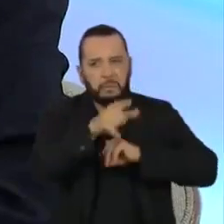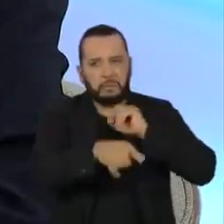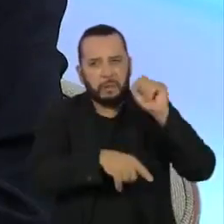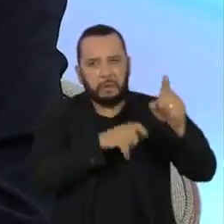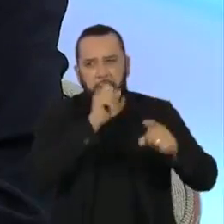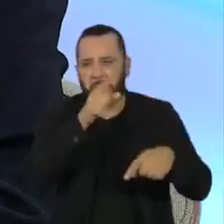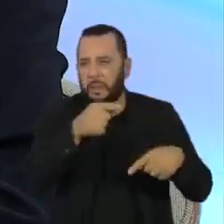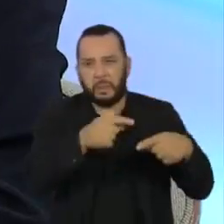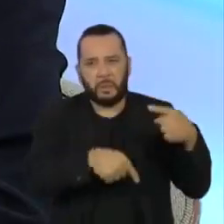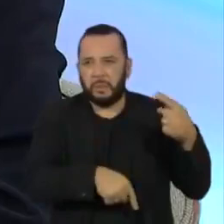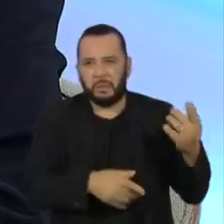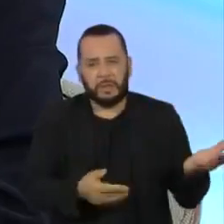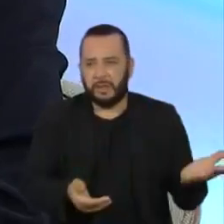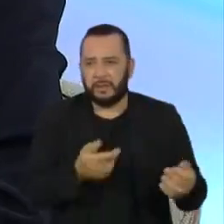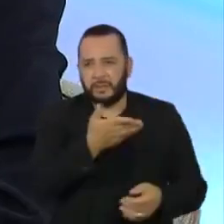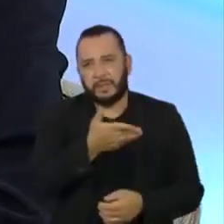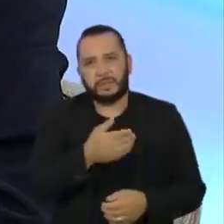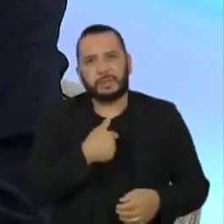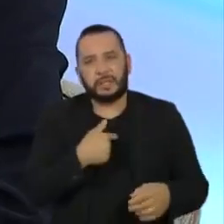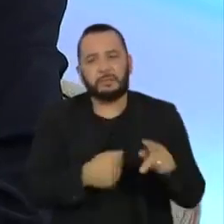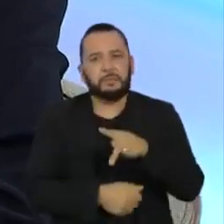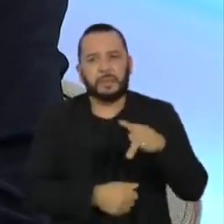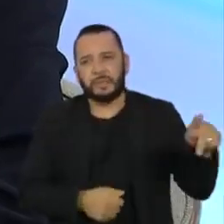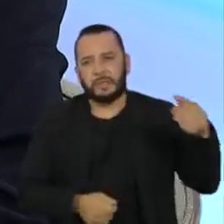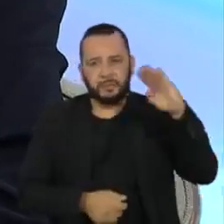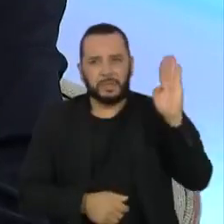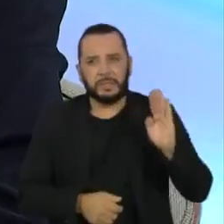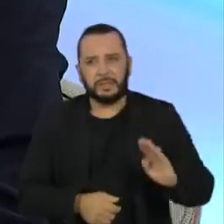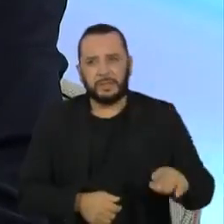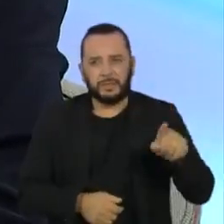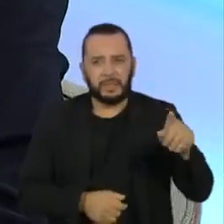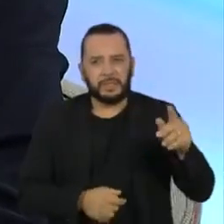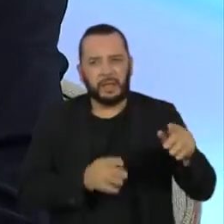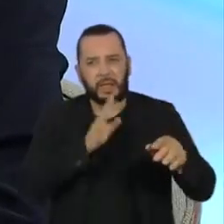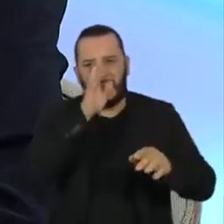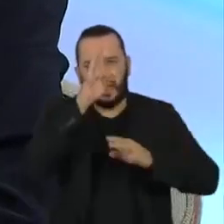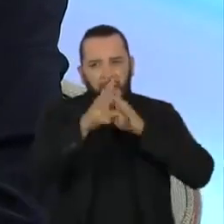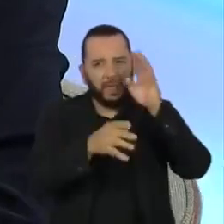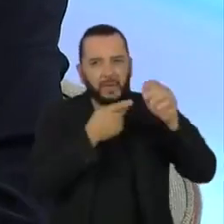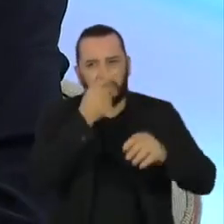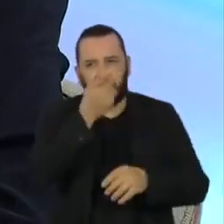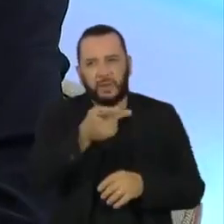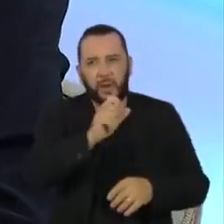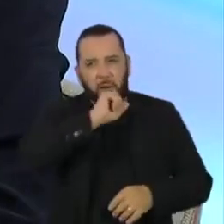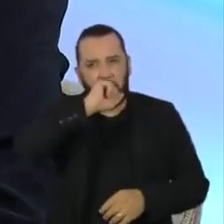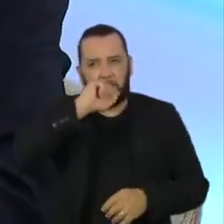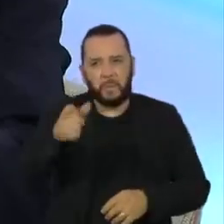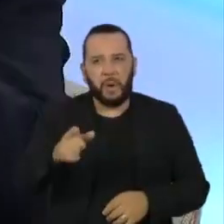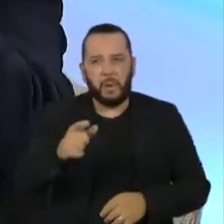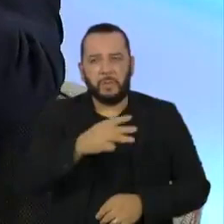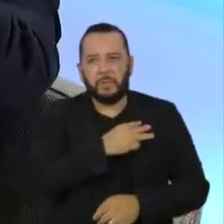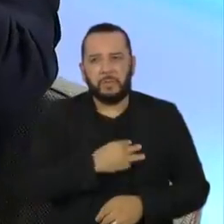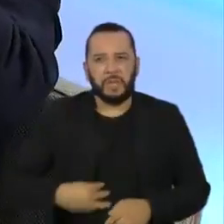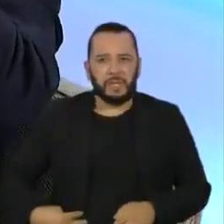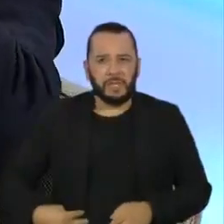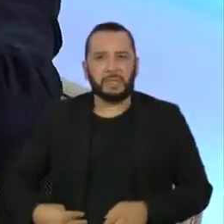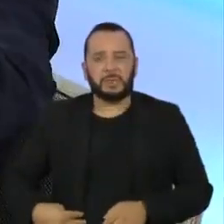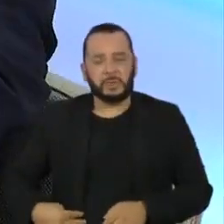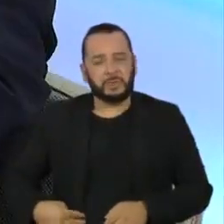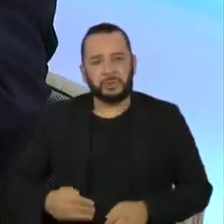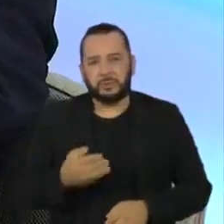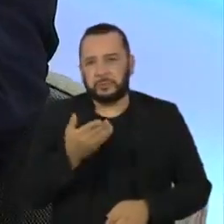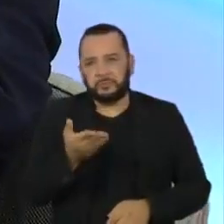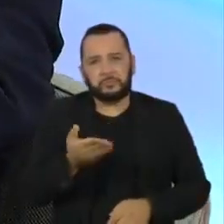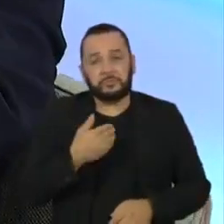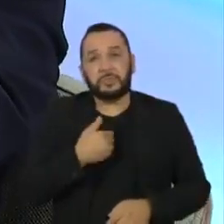eu não cabe na voz de um presidente da república dizer o que foi dito a respeito de um Ministro do Supremo Tribunal Federal eu não sei